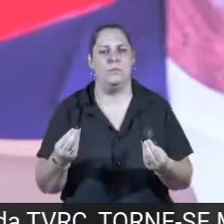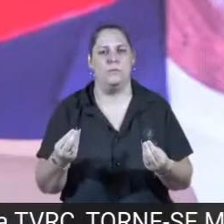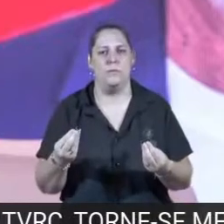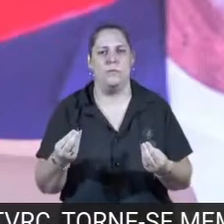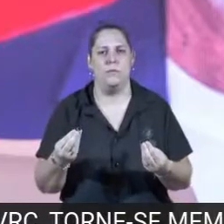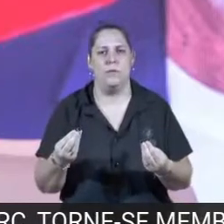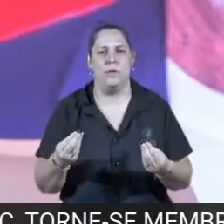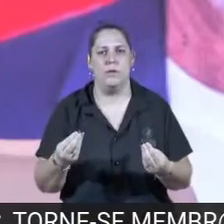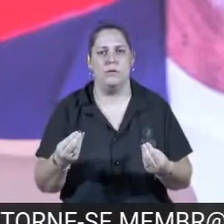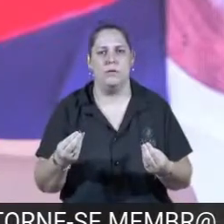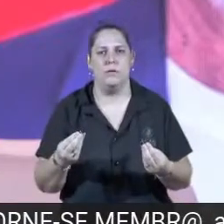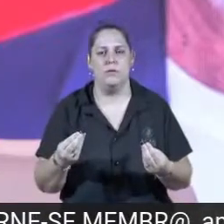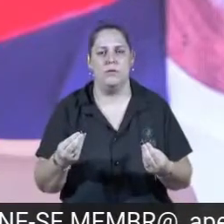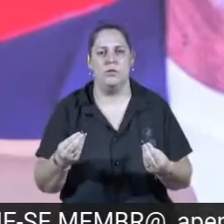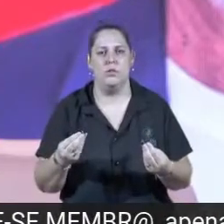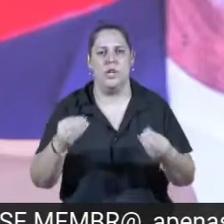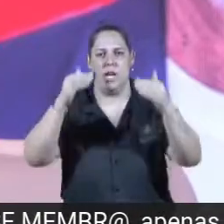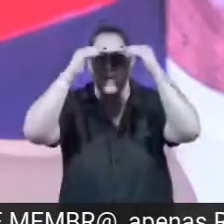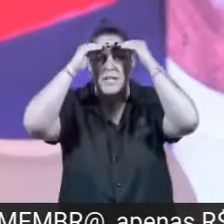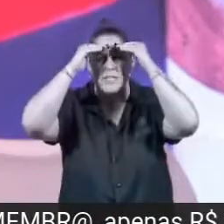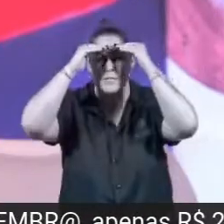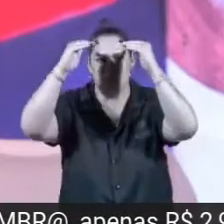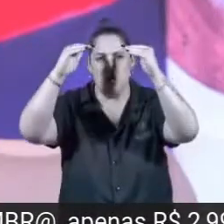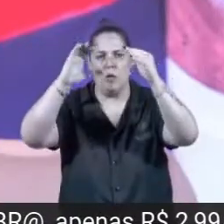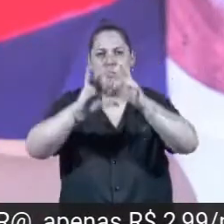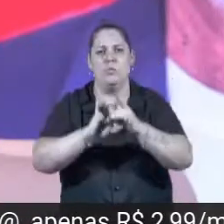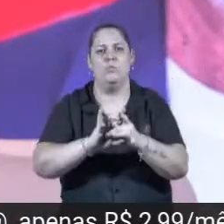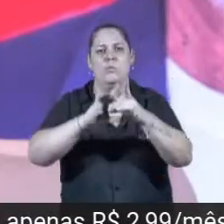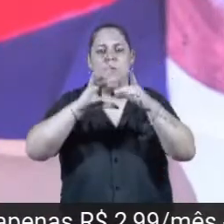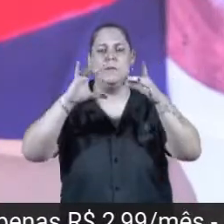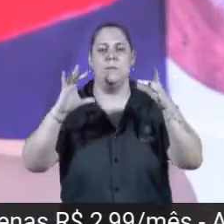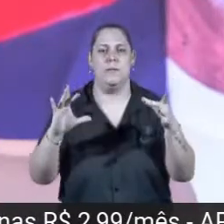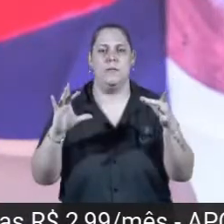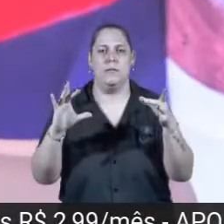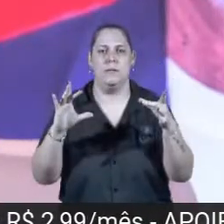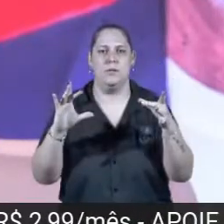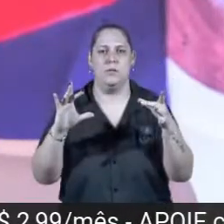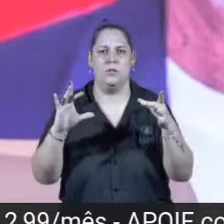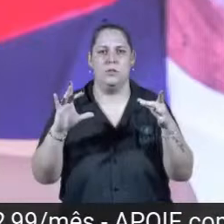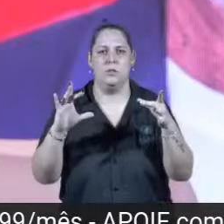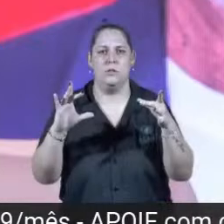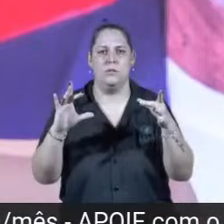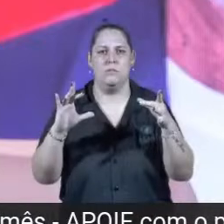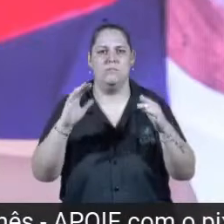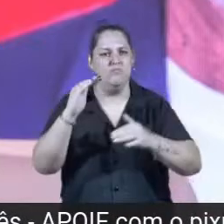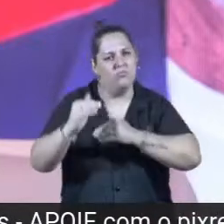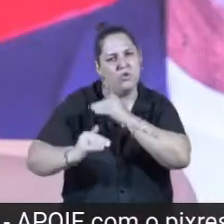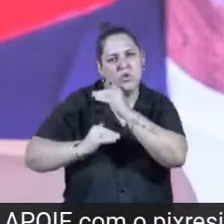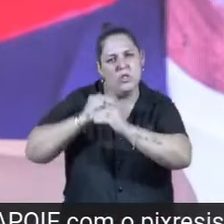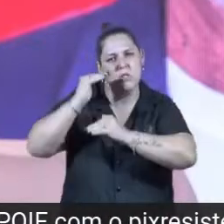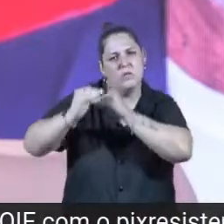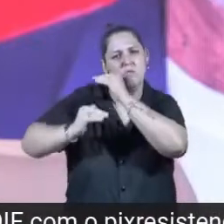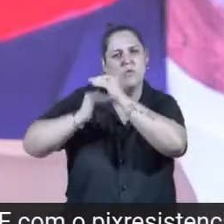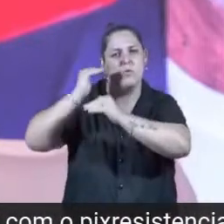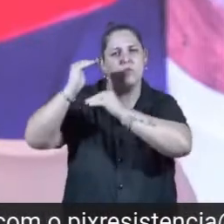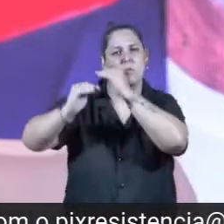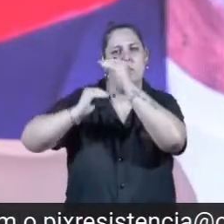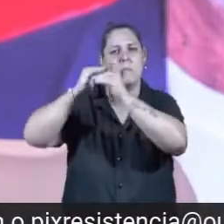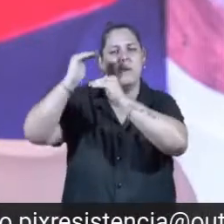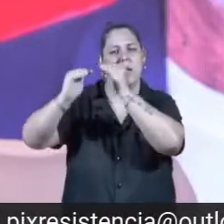de dignidade, de liberdade, de desenvolvimento,